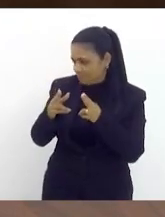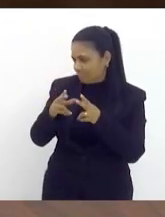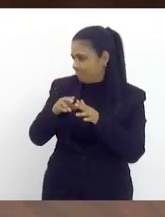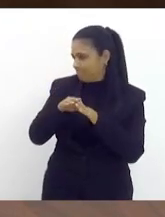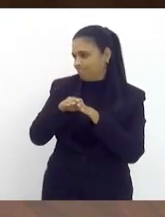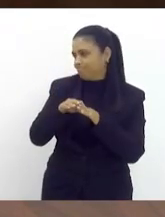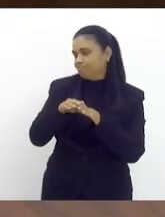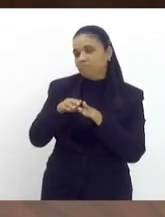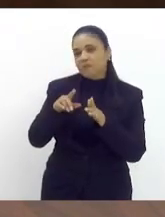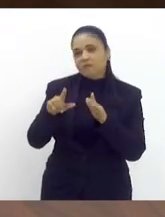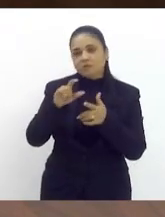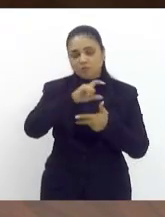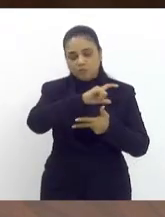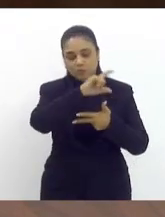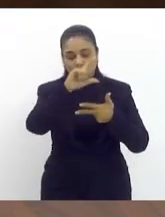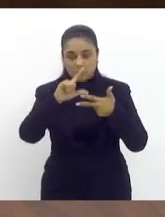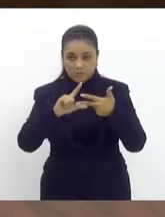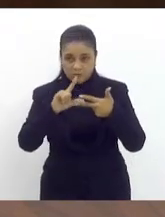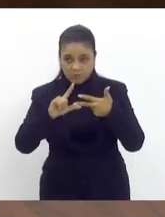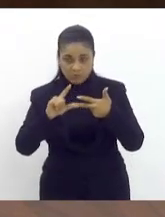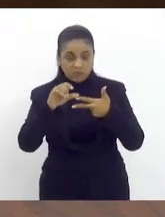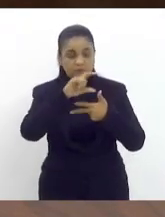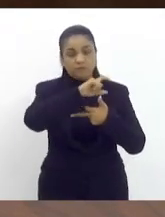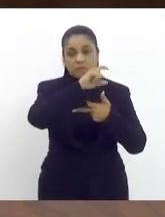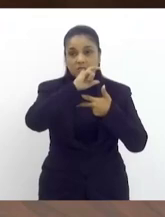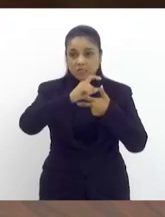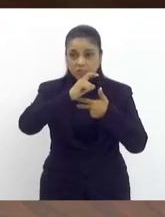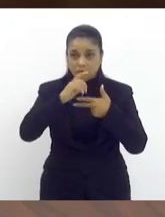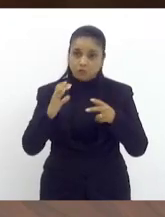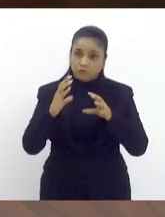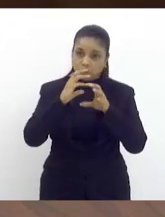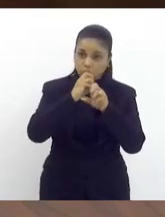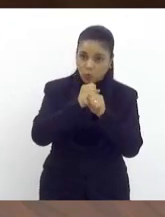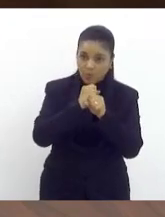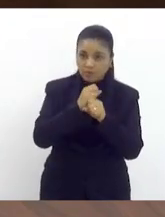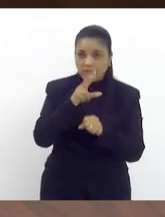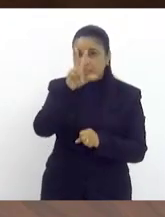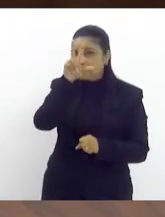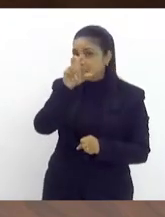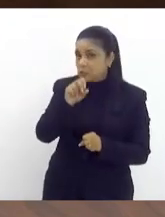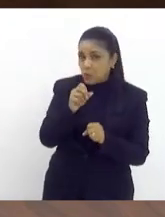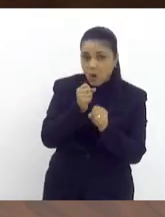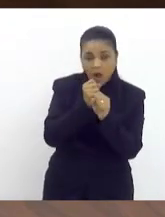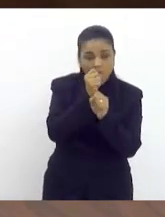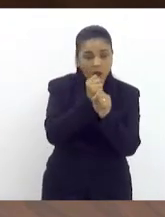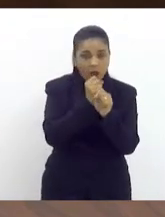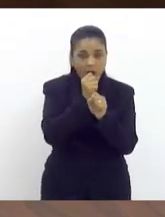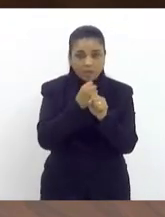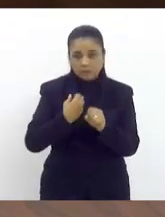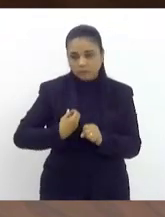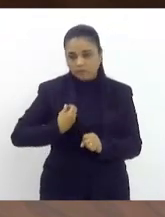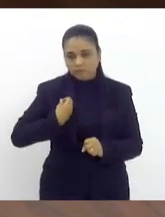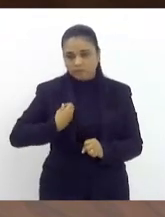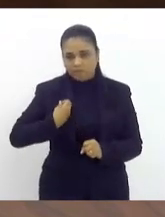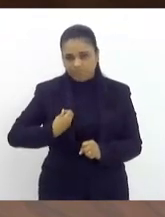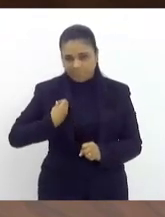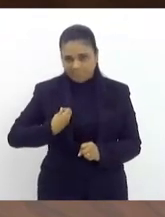no legislativo, quer seja no executivo somados. São mais de 50 anos de vida